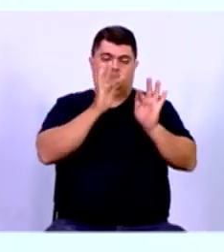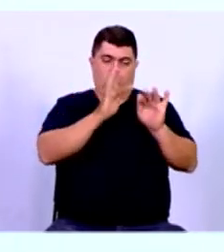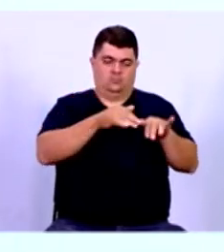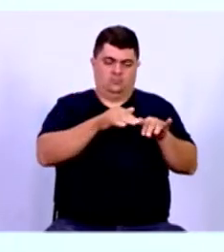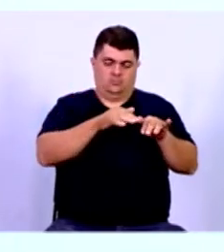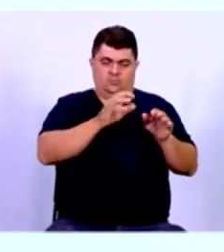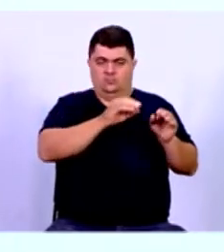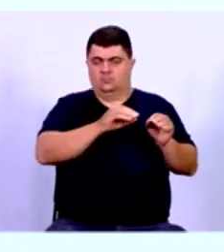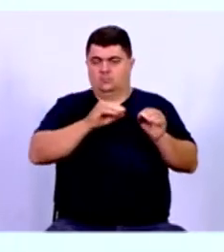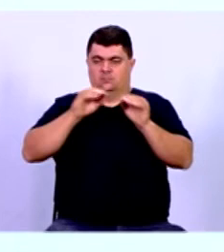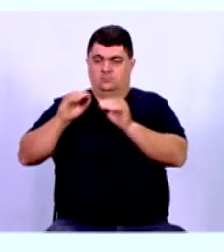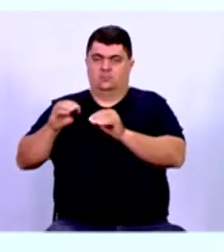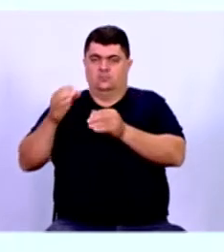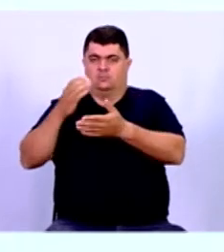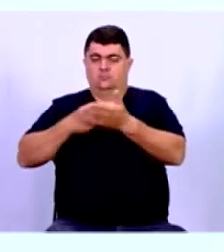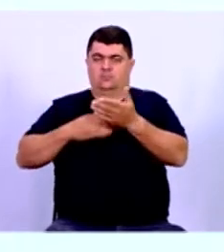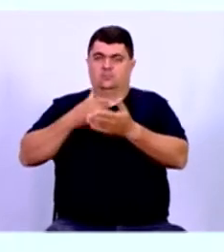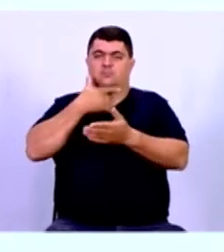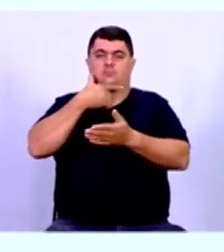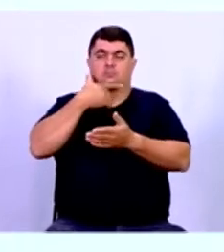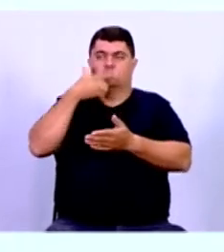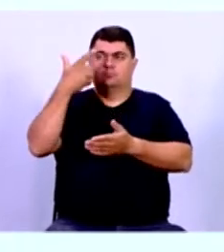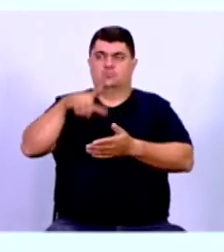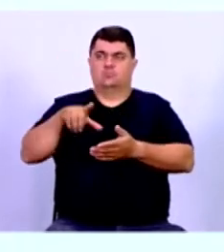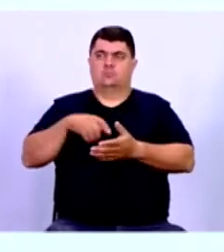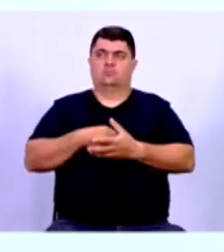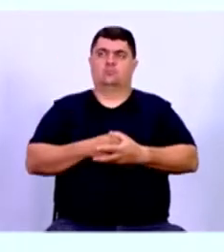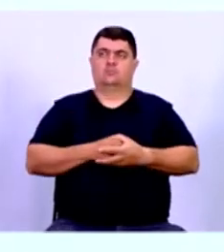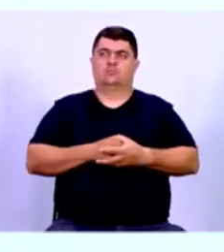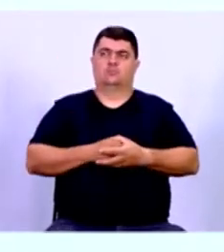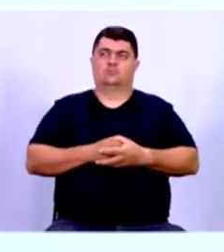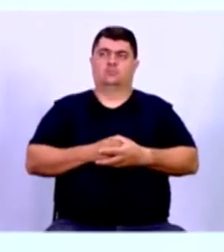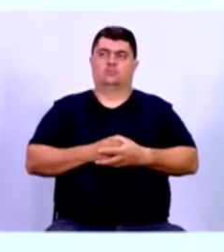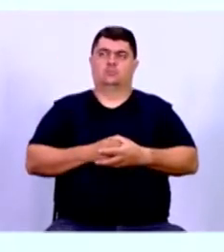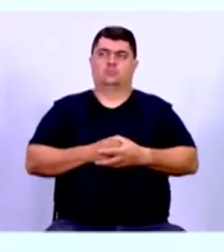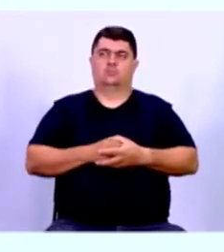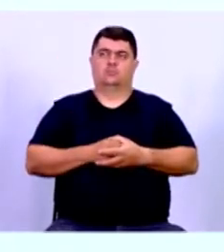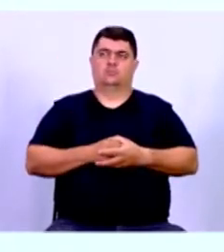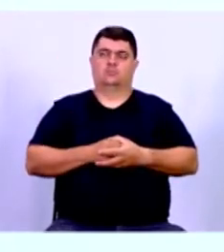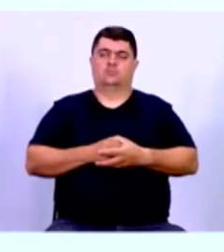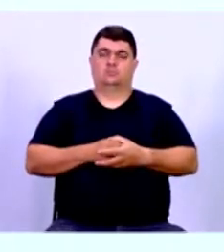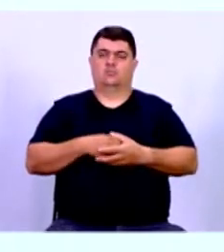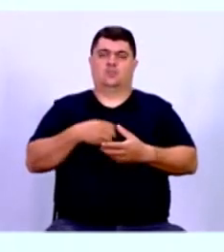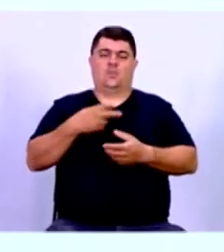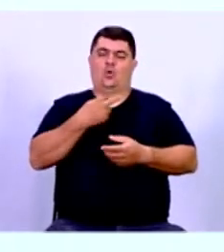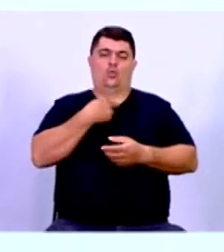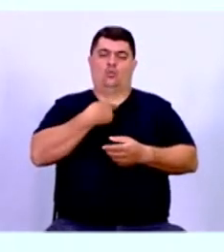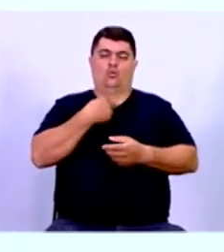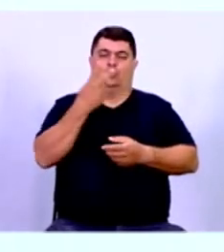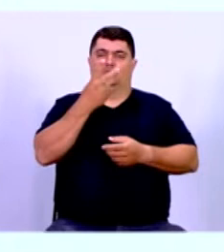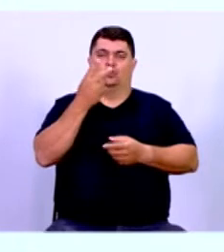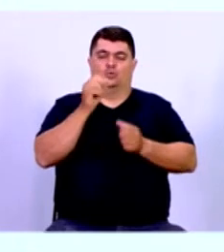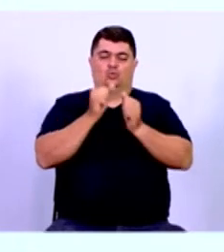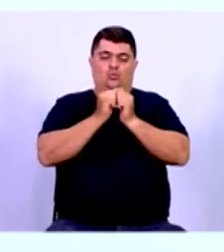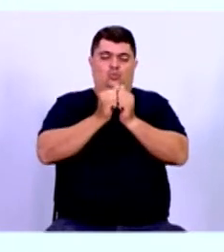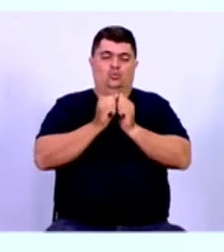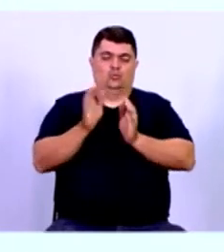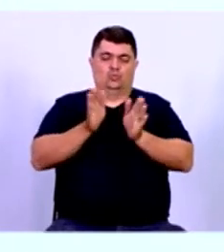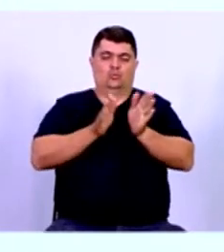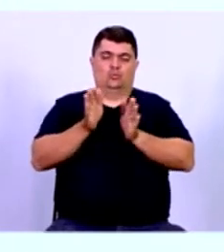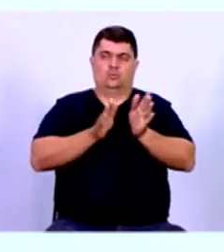ter que solicitar uma nova vaga de estágio, né? Mas não vai ser concomitante. Então, você não pode realizar 2 estágios ao mesmo